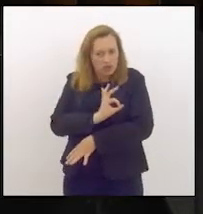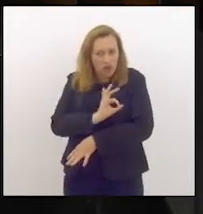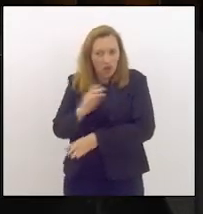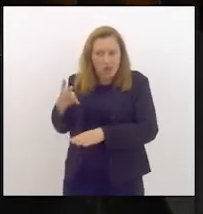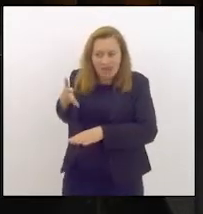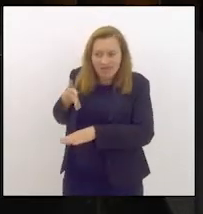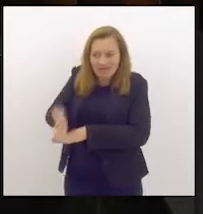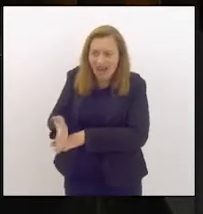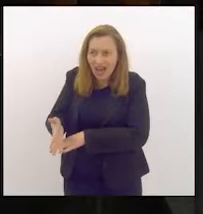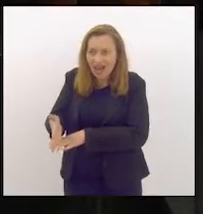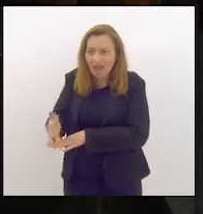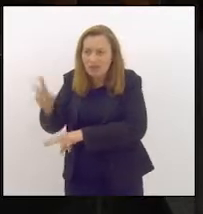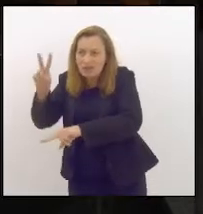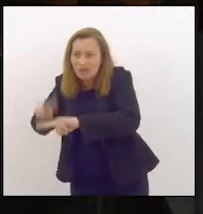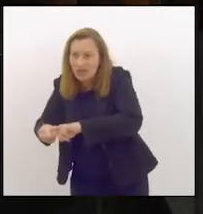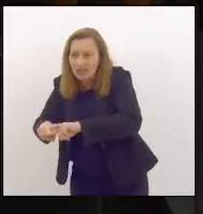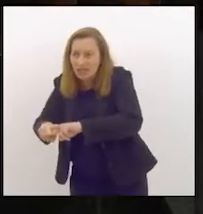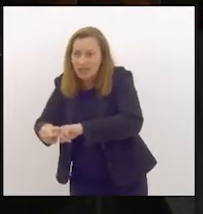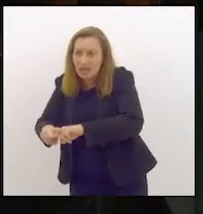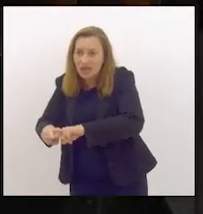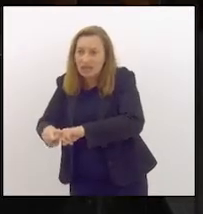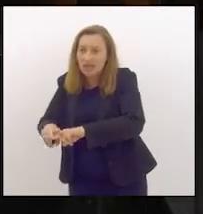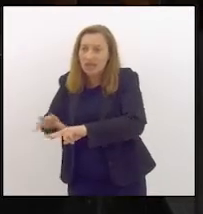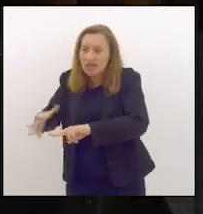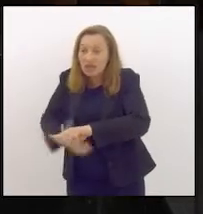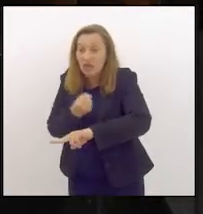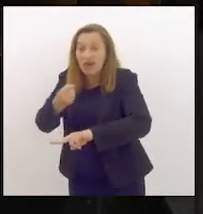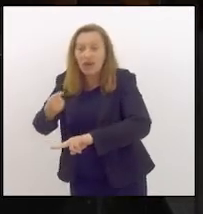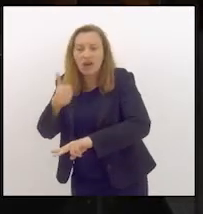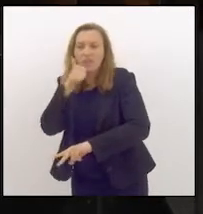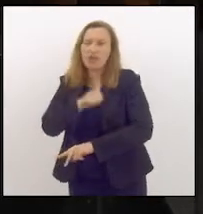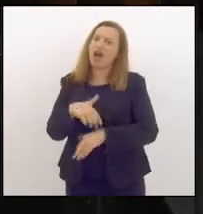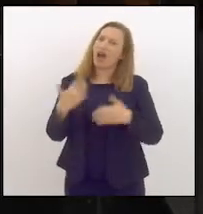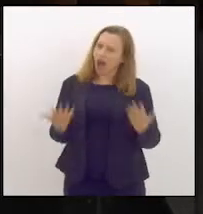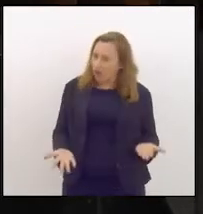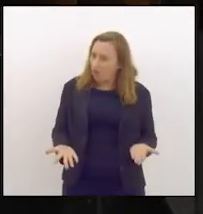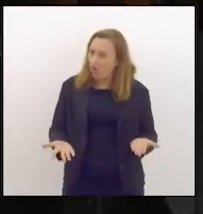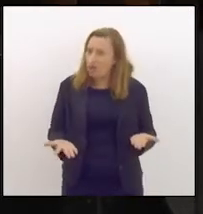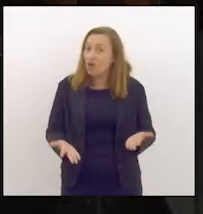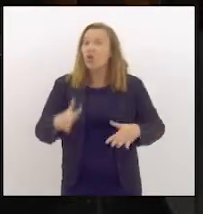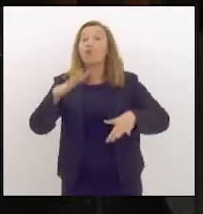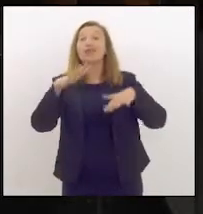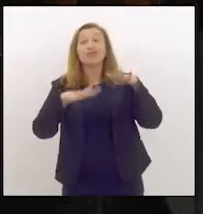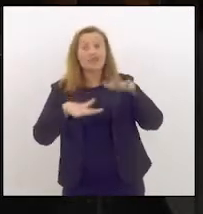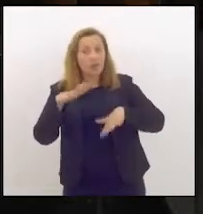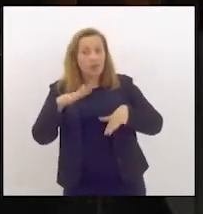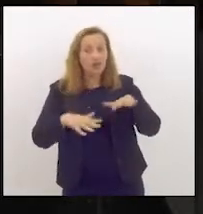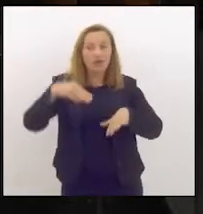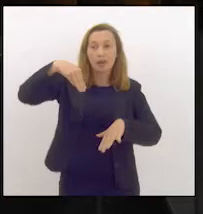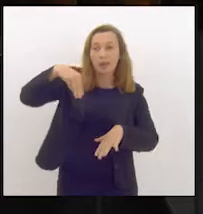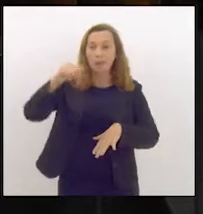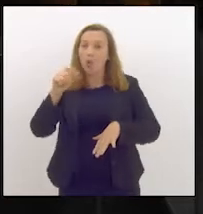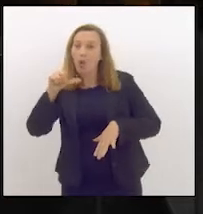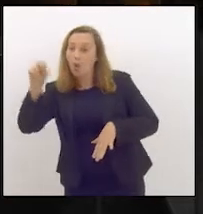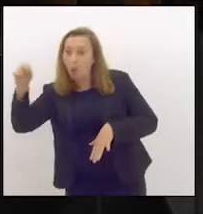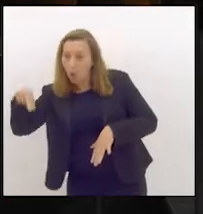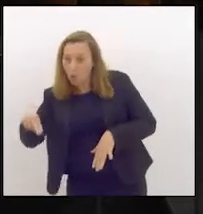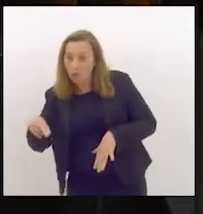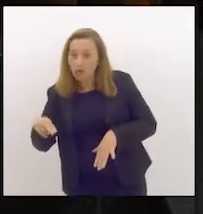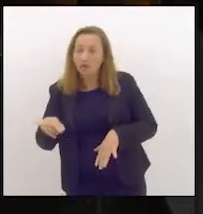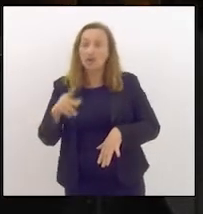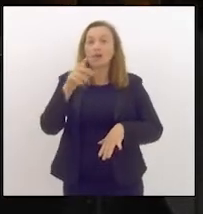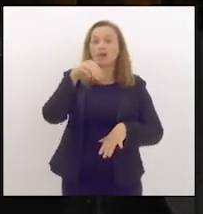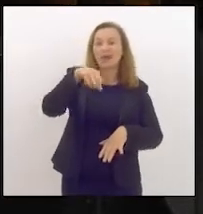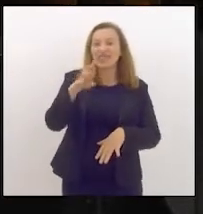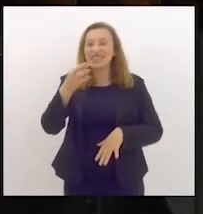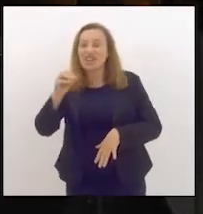entraram enquadrar os vagabundos e conseguiram resgatar essa mulher agora no que depender de Molon no que depender